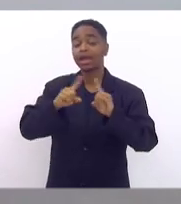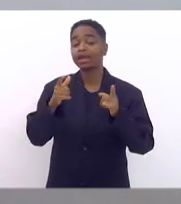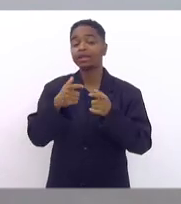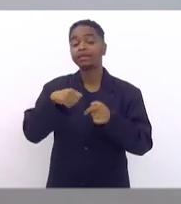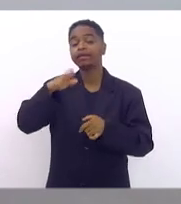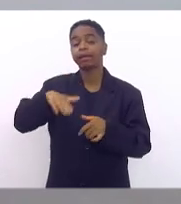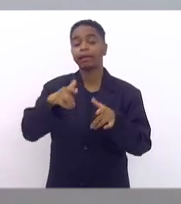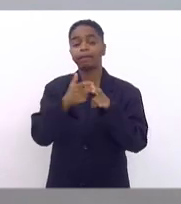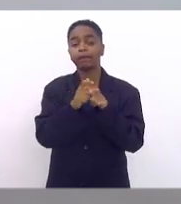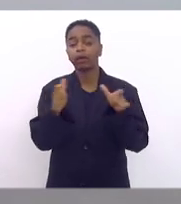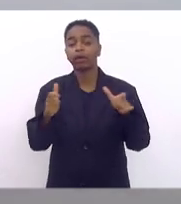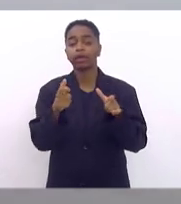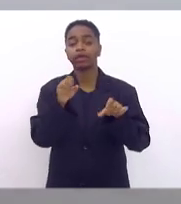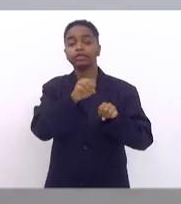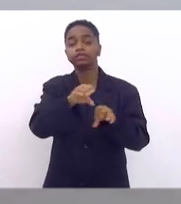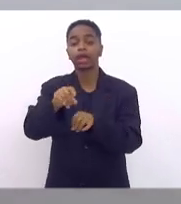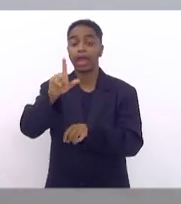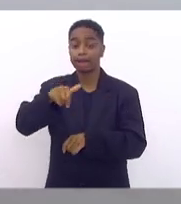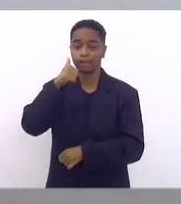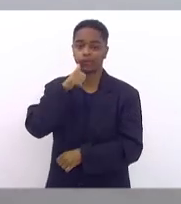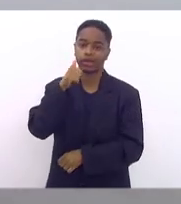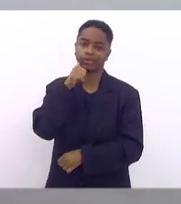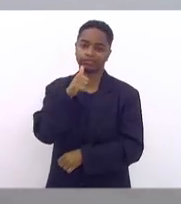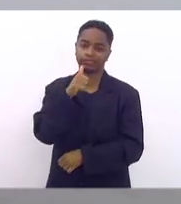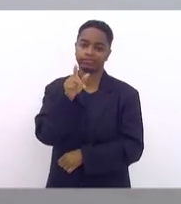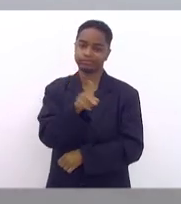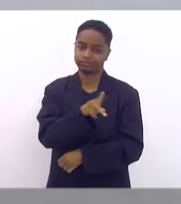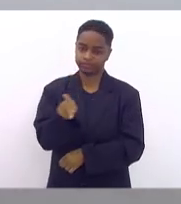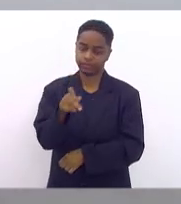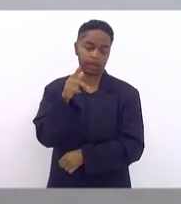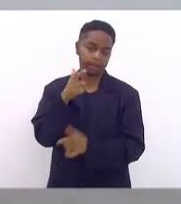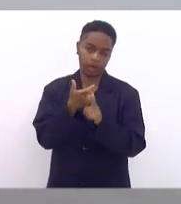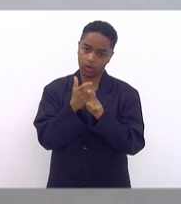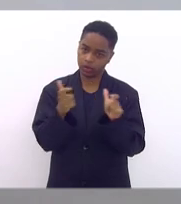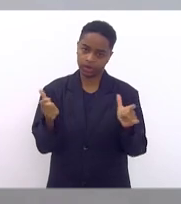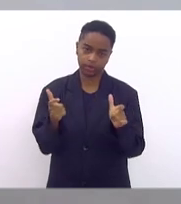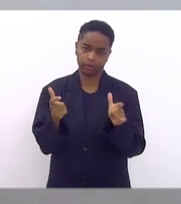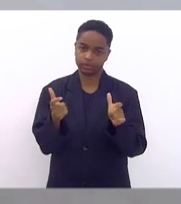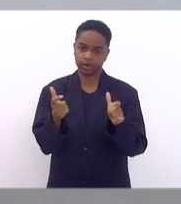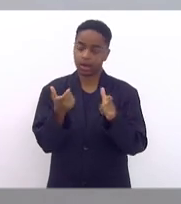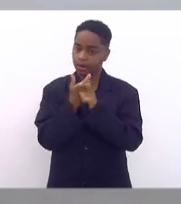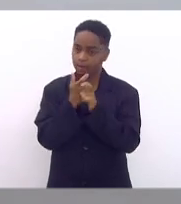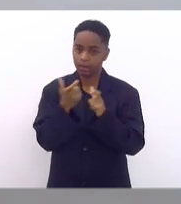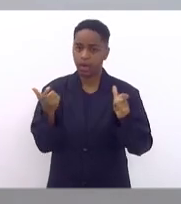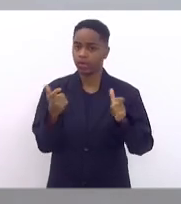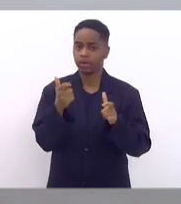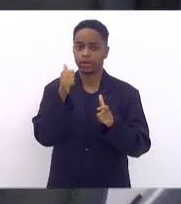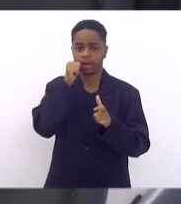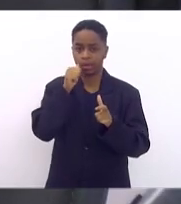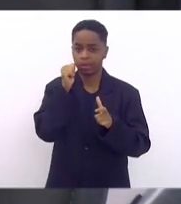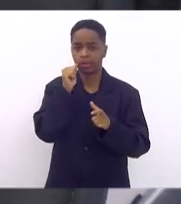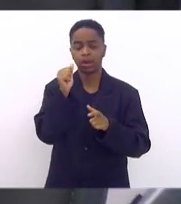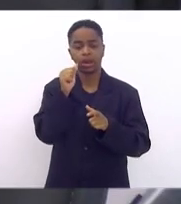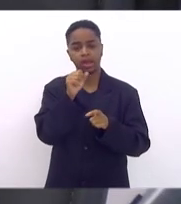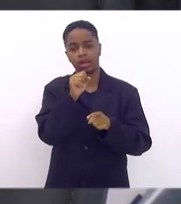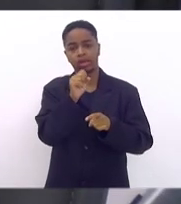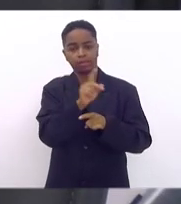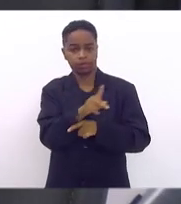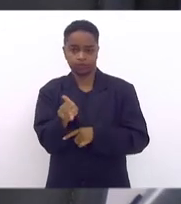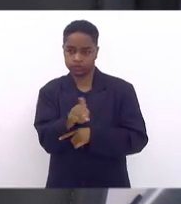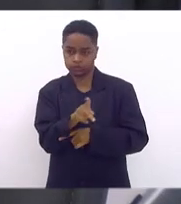maioria? São professoras, né? O grosso do magistério do ensino básico é de